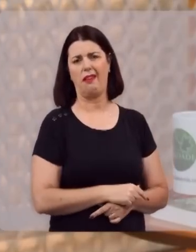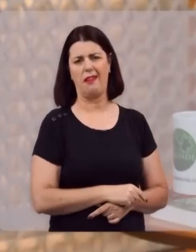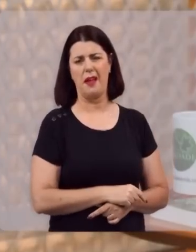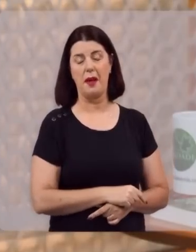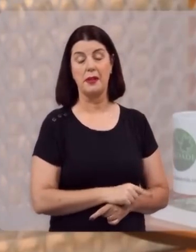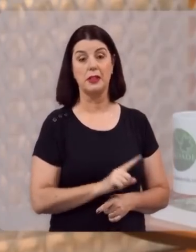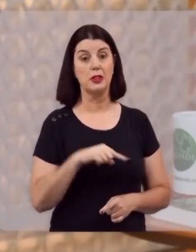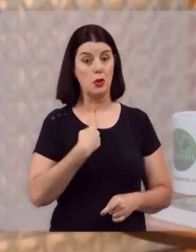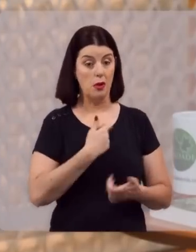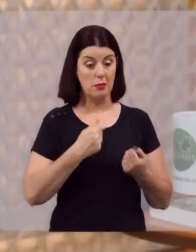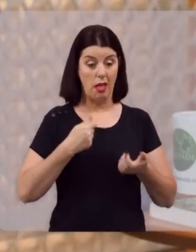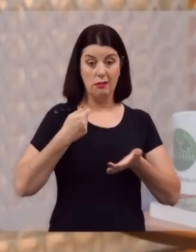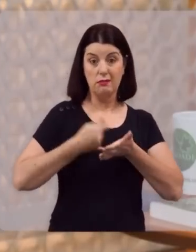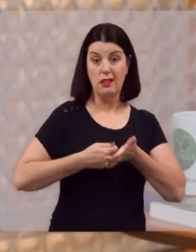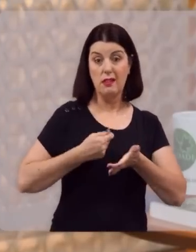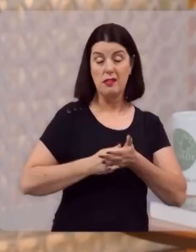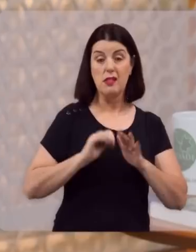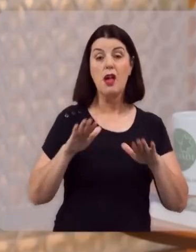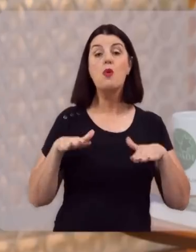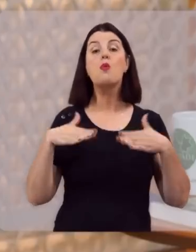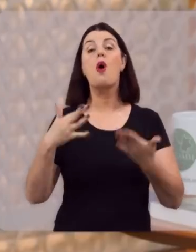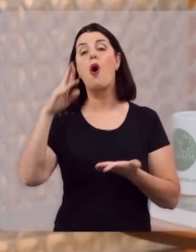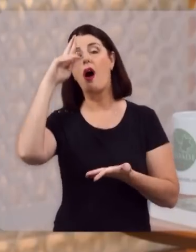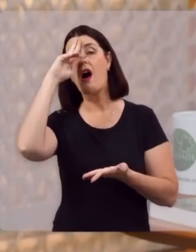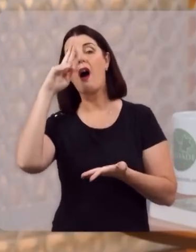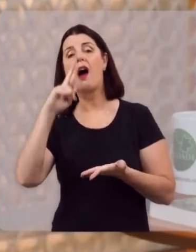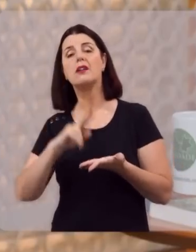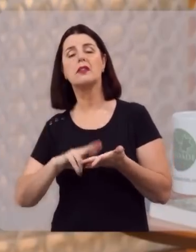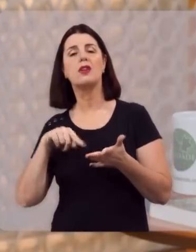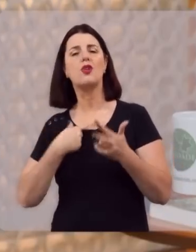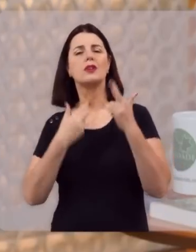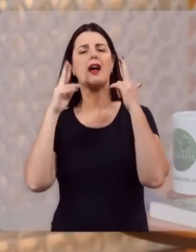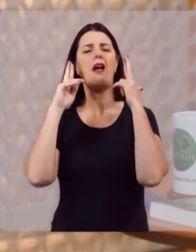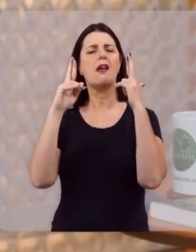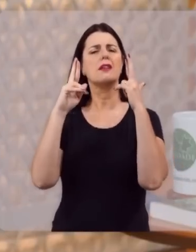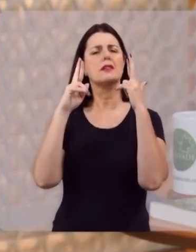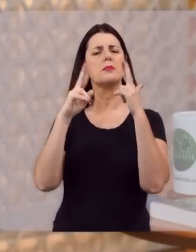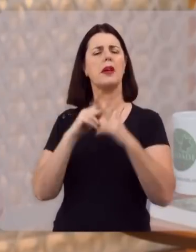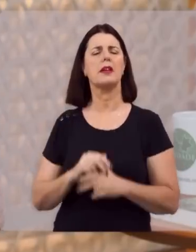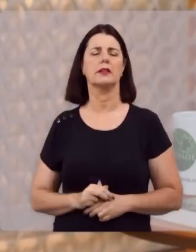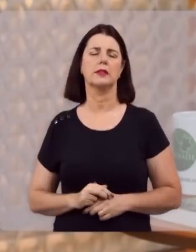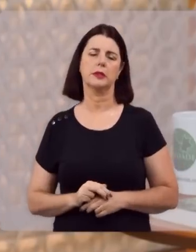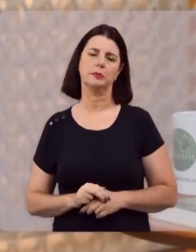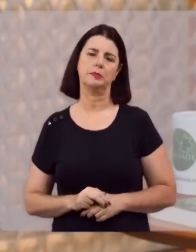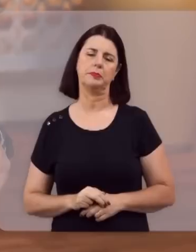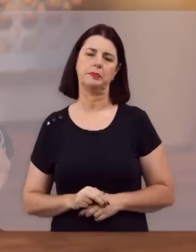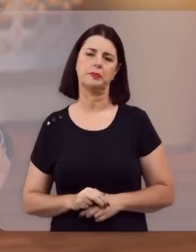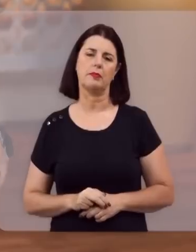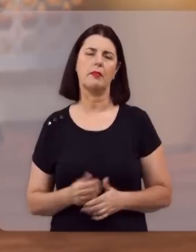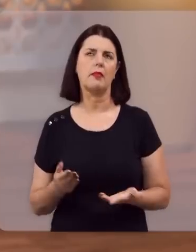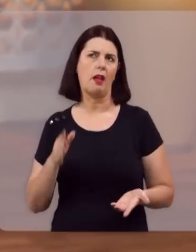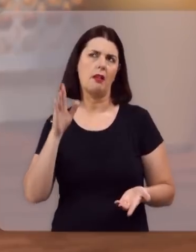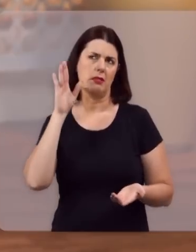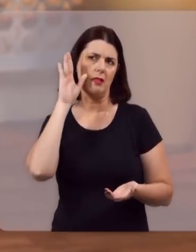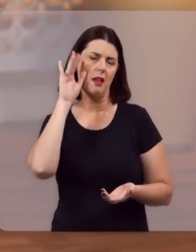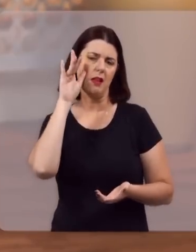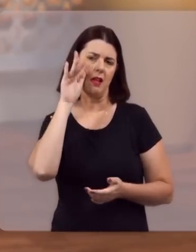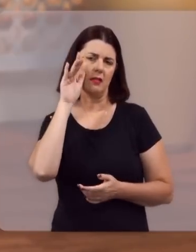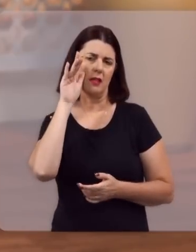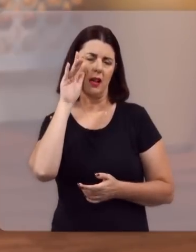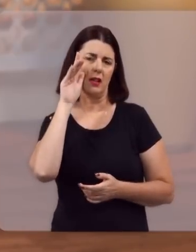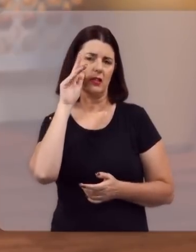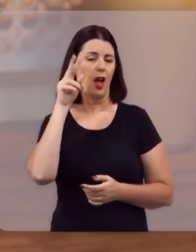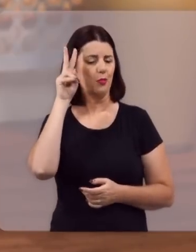resistir. E qual seria então a grande razão da nossa esperança quanto a tudo isso? É interessante